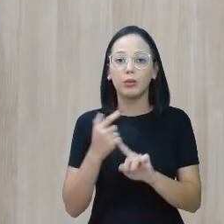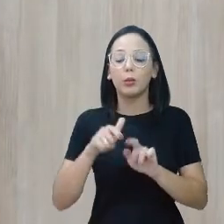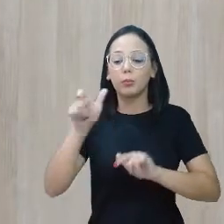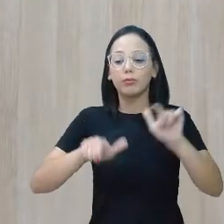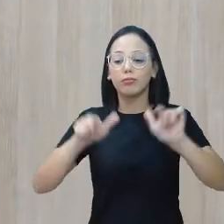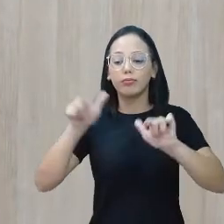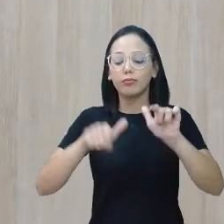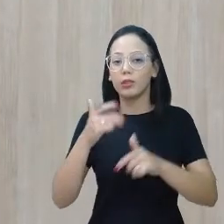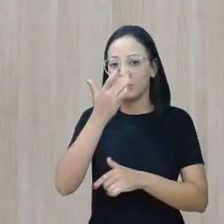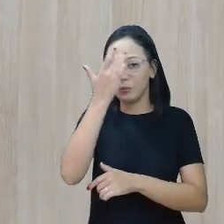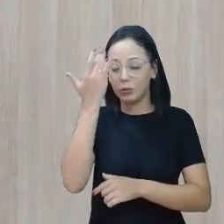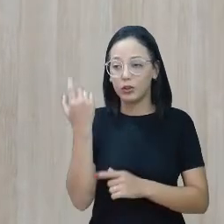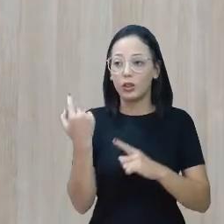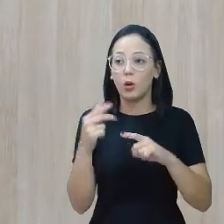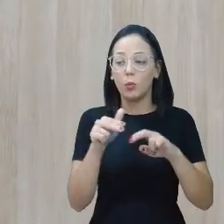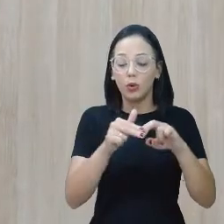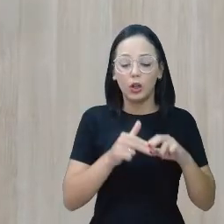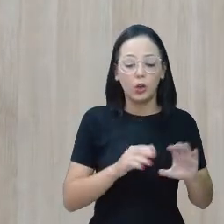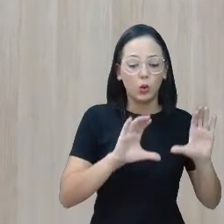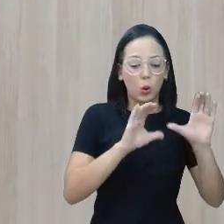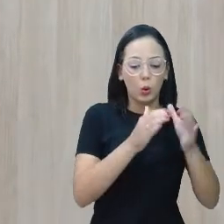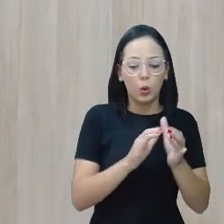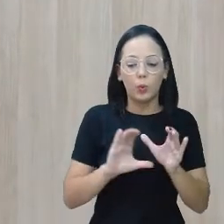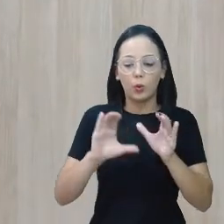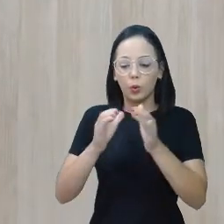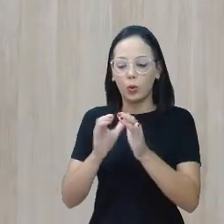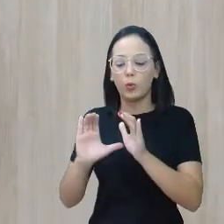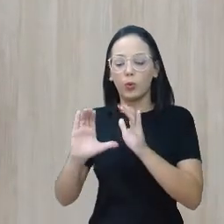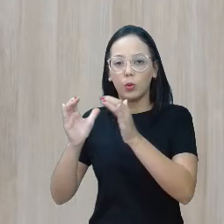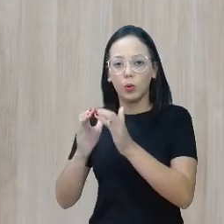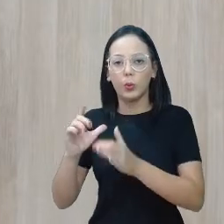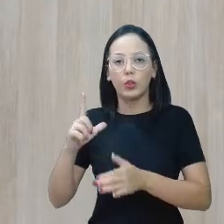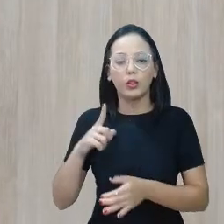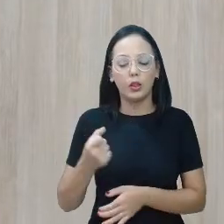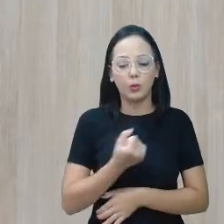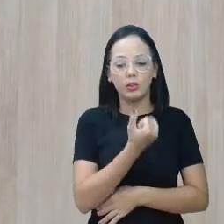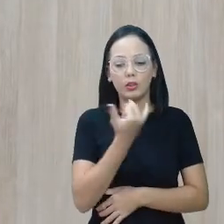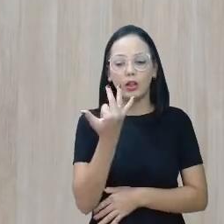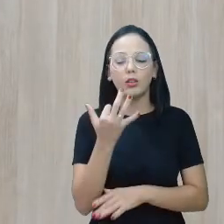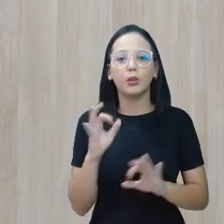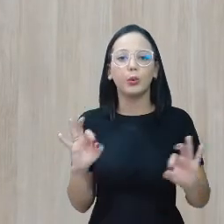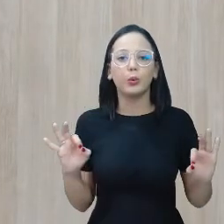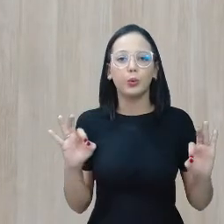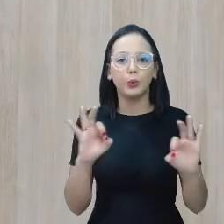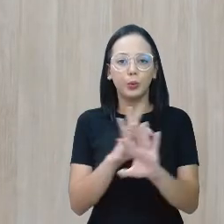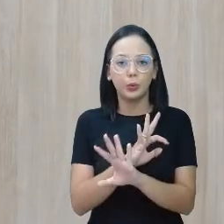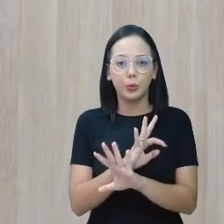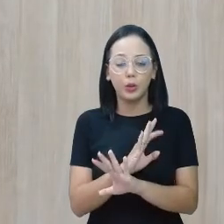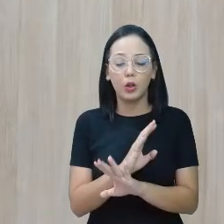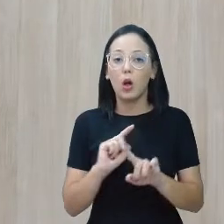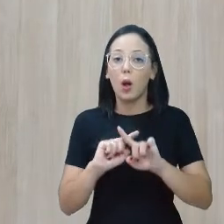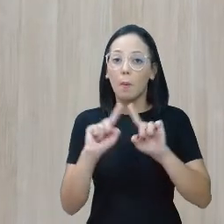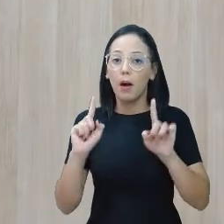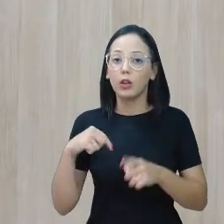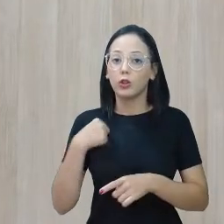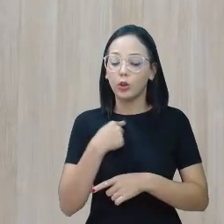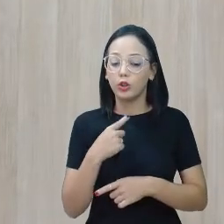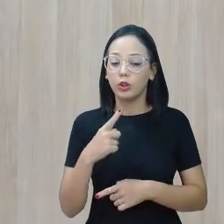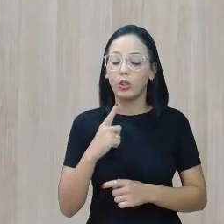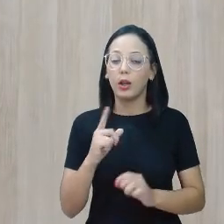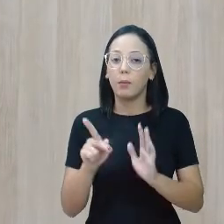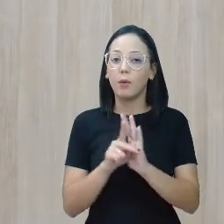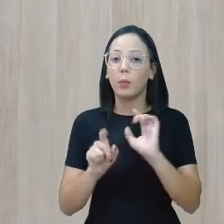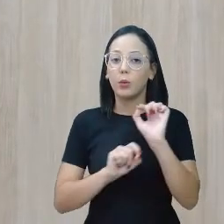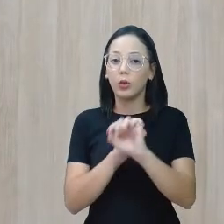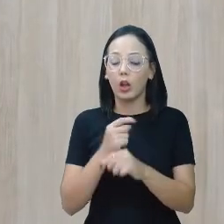pessoas. Então, para cada grupo de pessoas, eu tenho ali uma quantidade que acaba. Quando a gente tem uma coisa finita, a gente vai olhar para